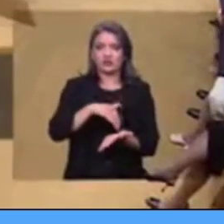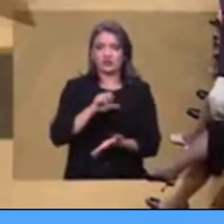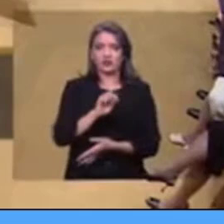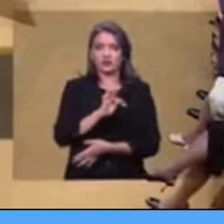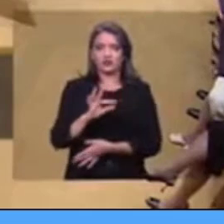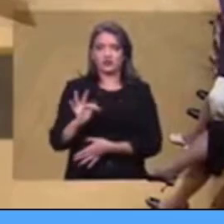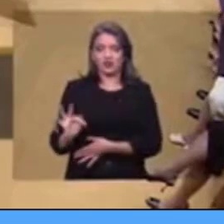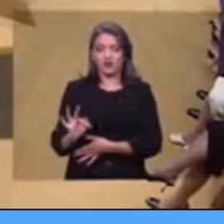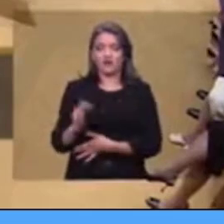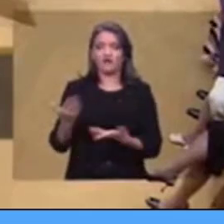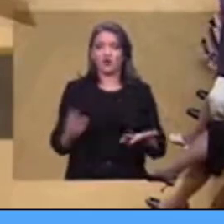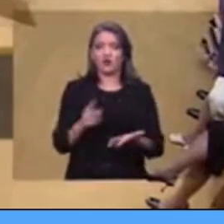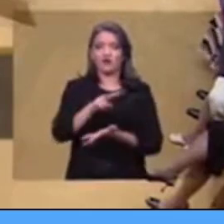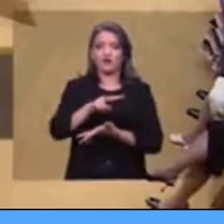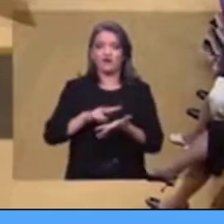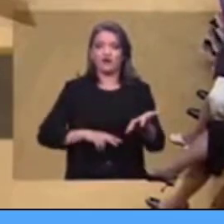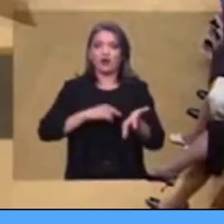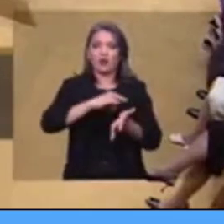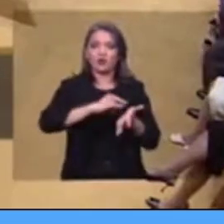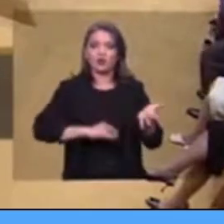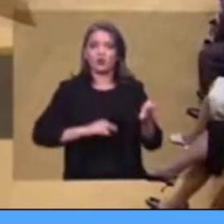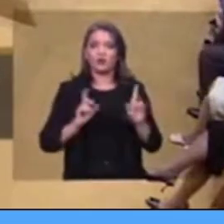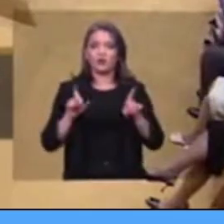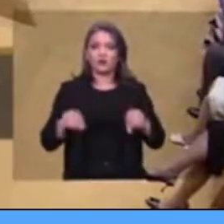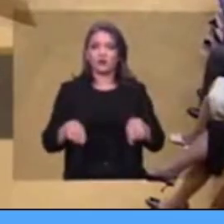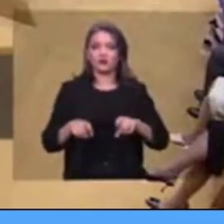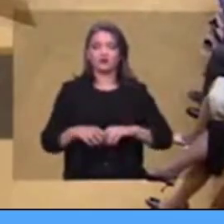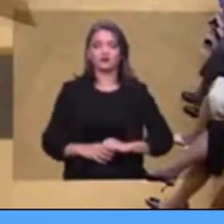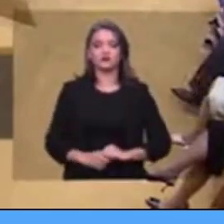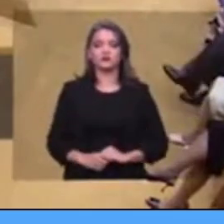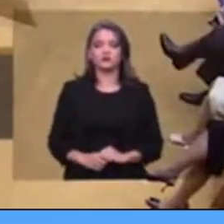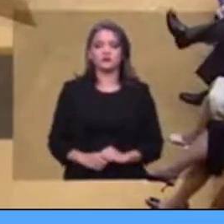a leitura do termo de posse.